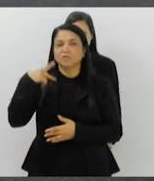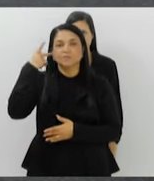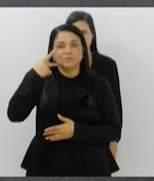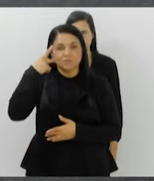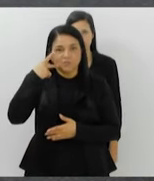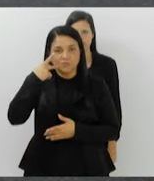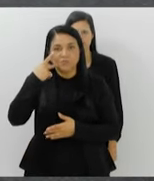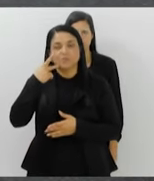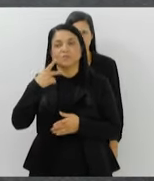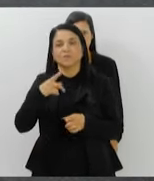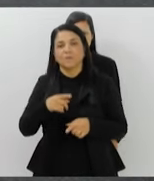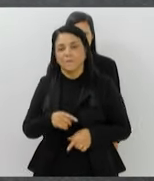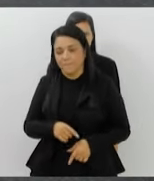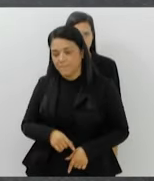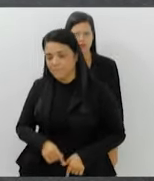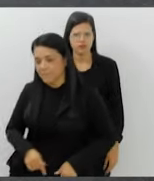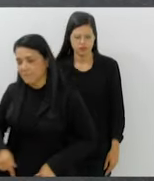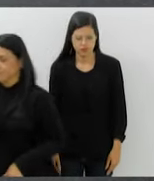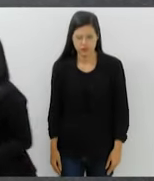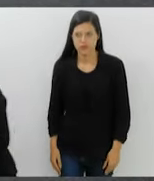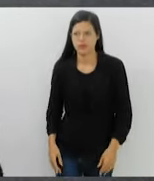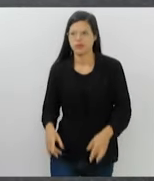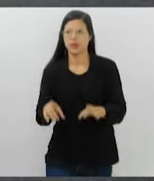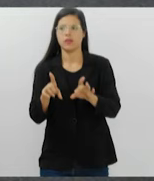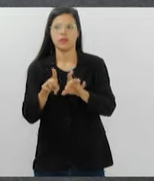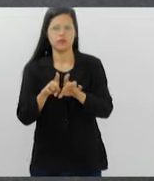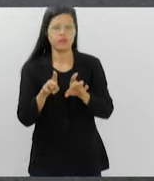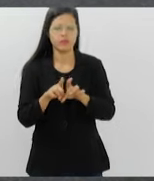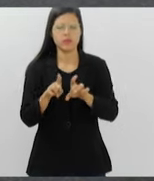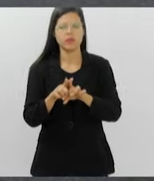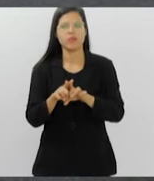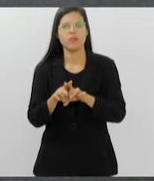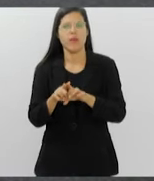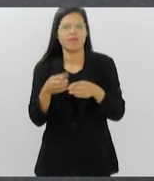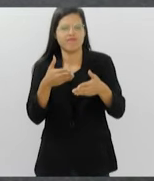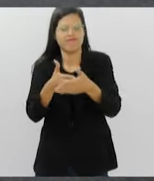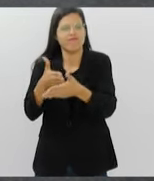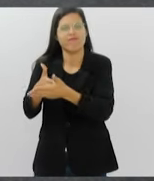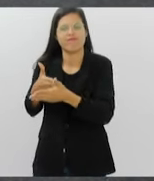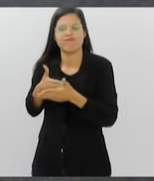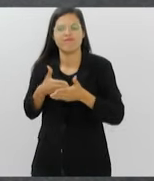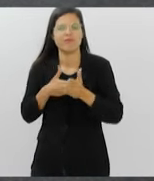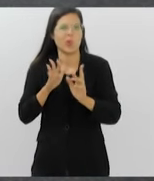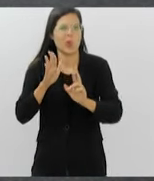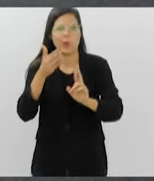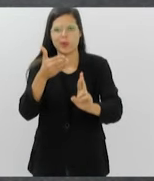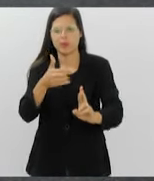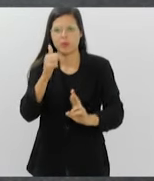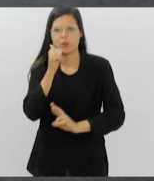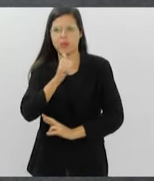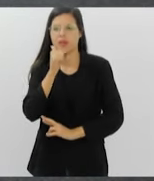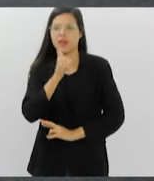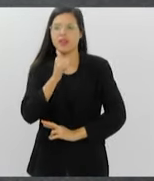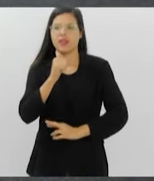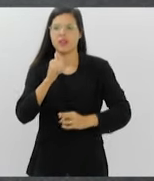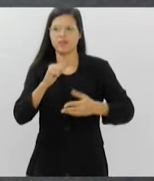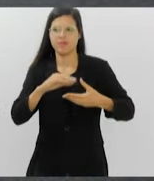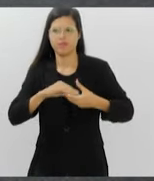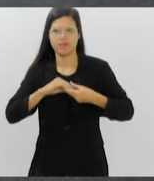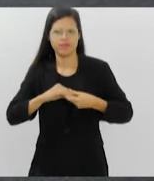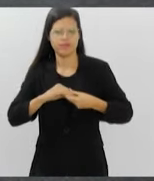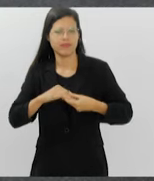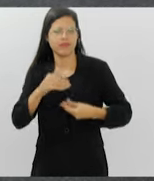parlamentar e seja também do seu reconhecimento como mulher. Então, quero saudar aqui uma companheira de partido que, inclusive,